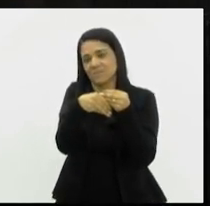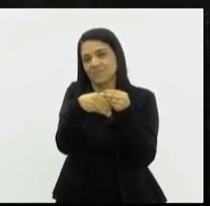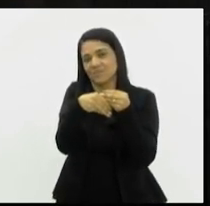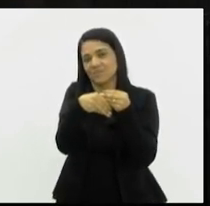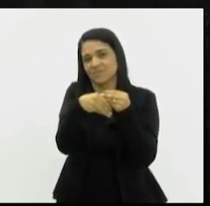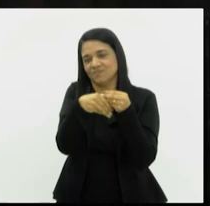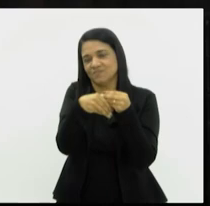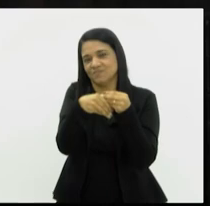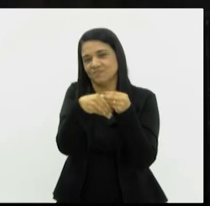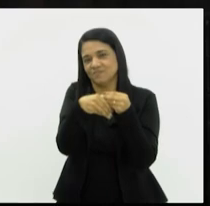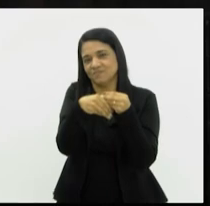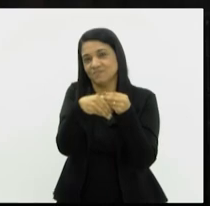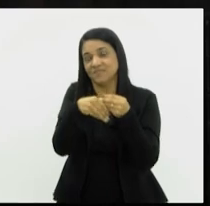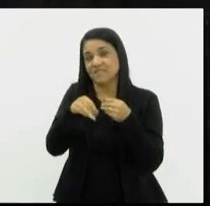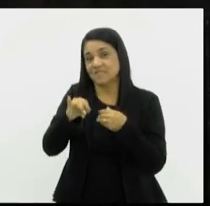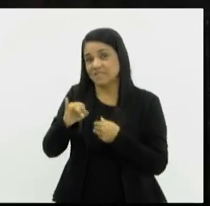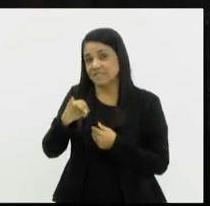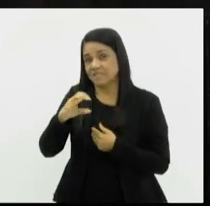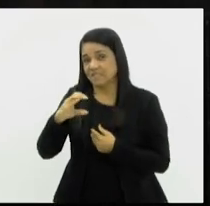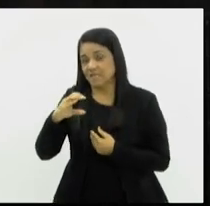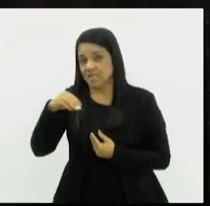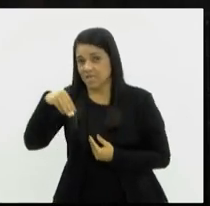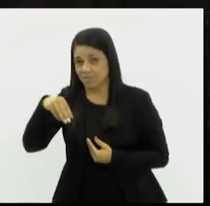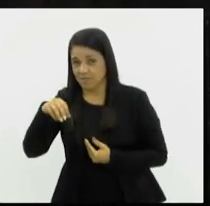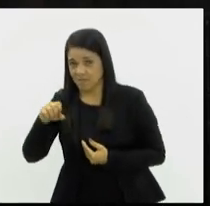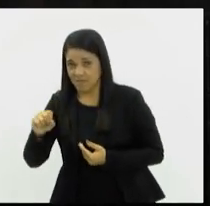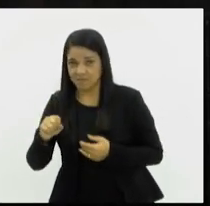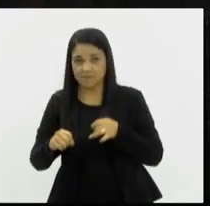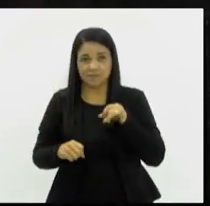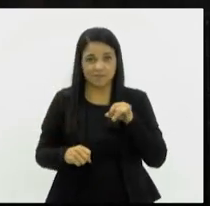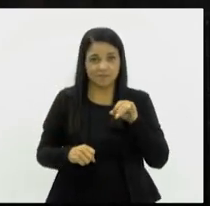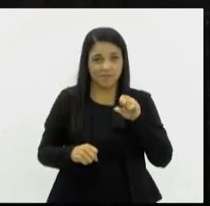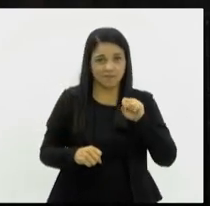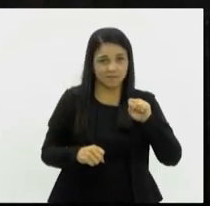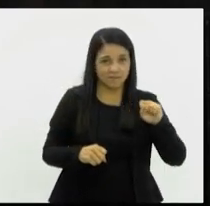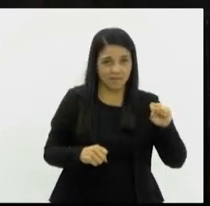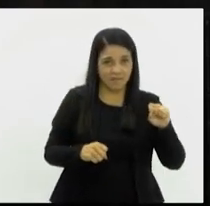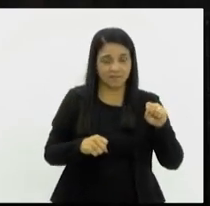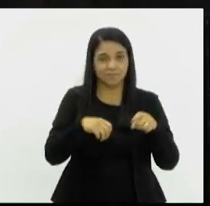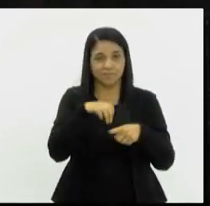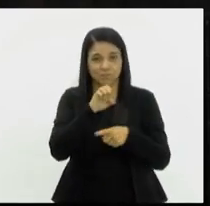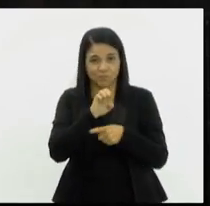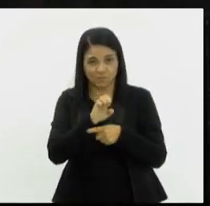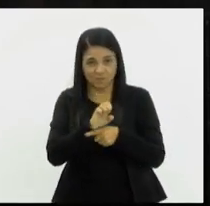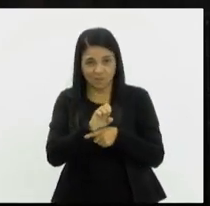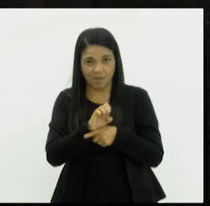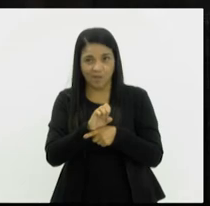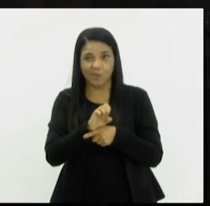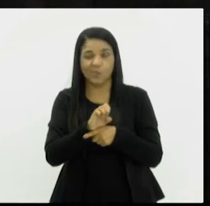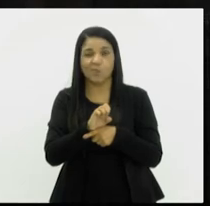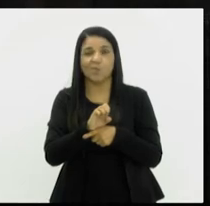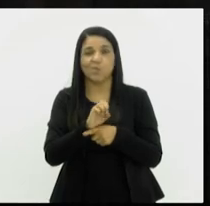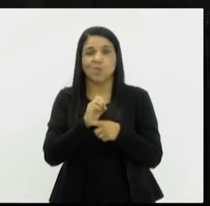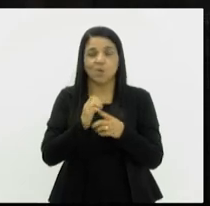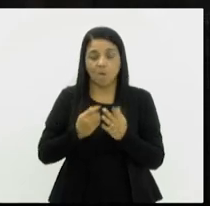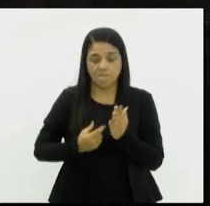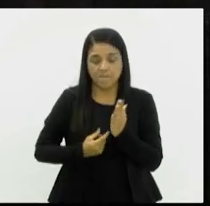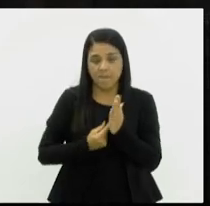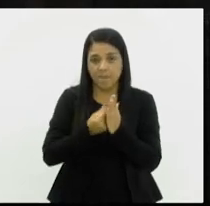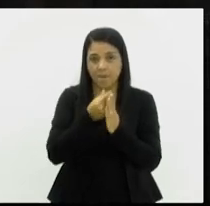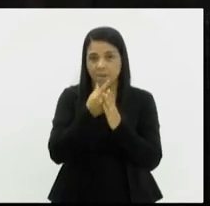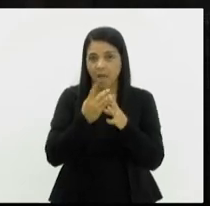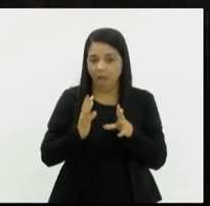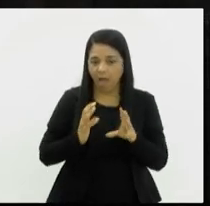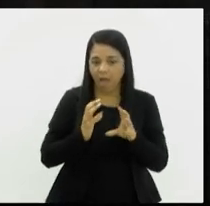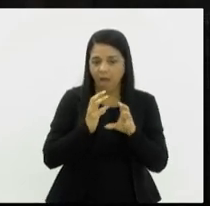recursos de ICMS e ISS para o Estado, função do aumento, produzindo aumento de arrecadação,